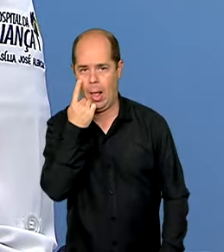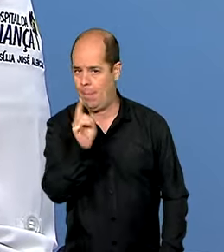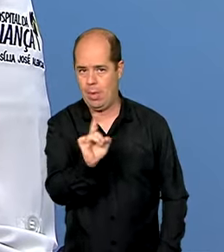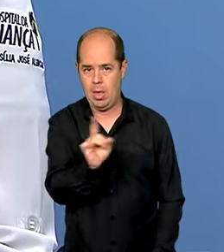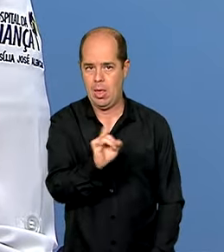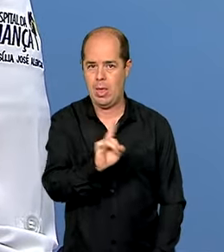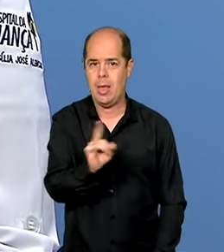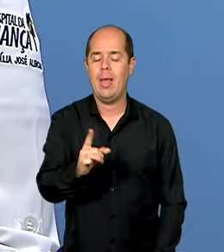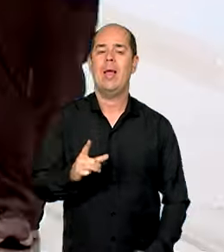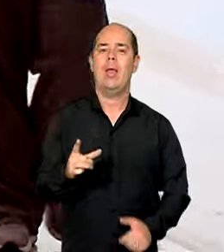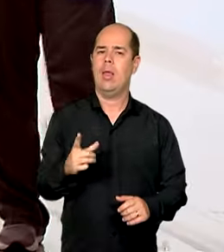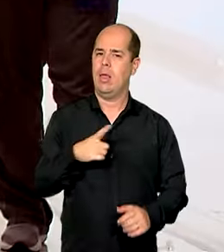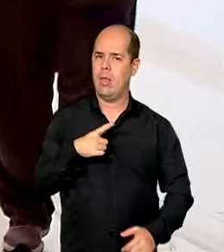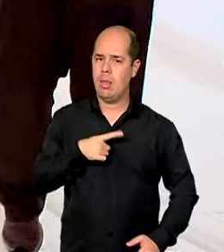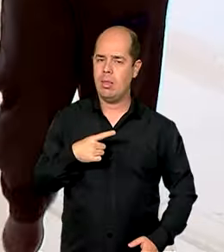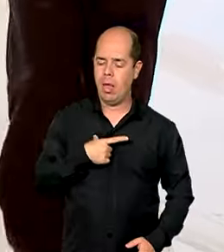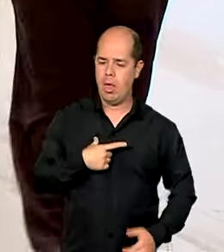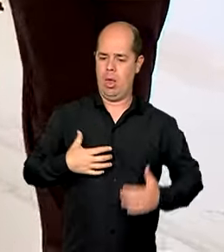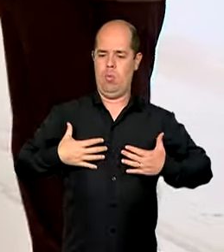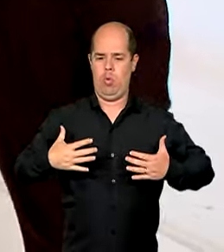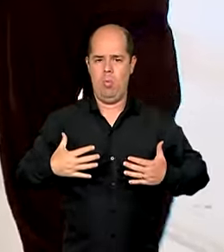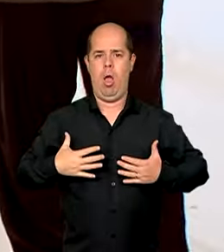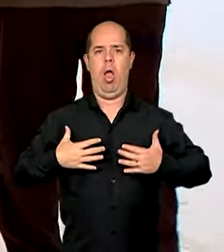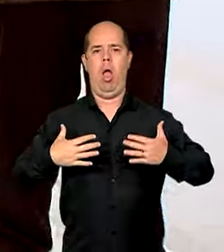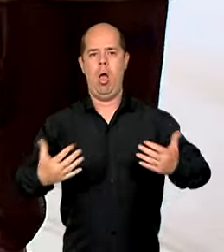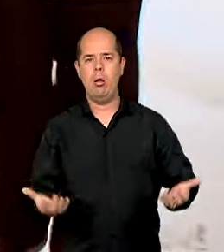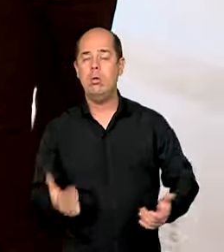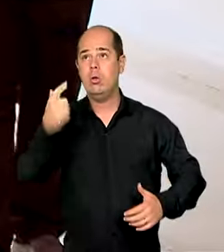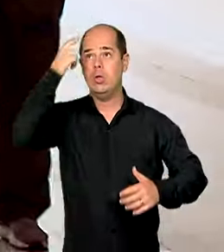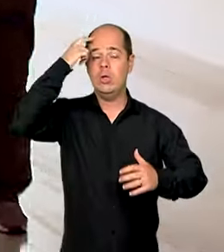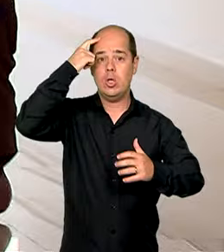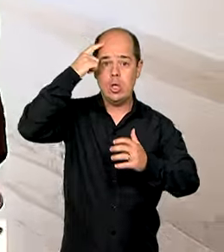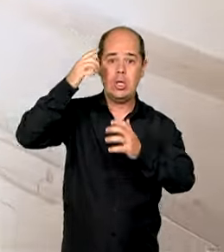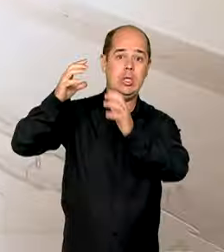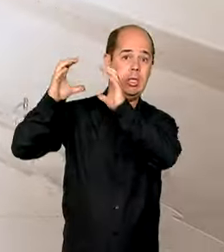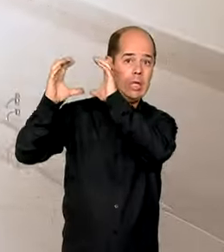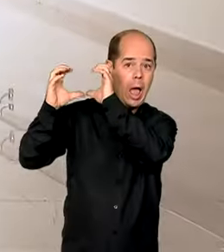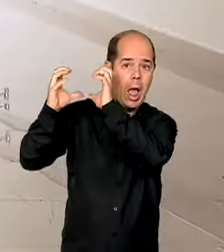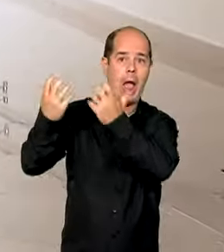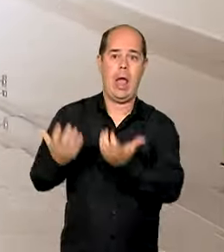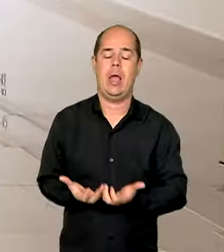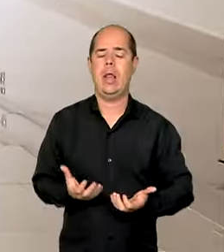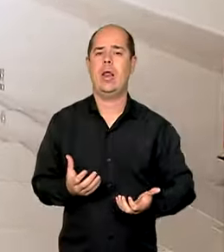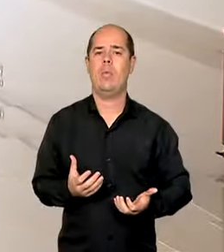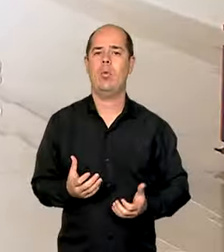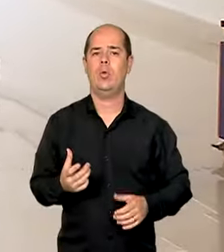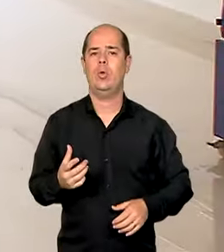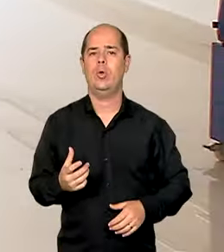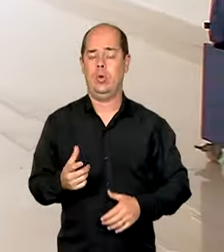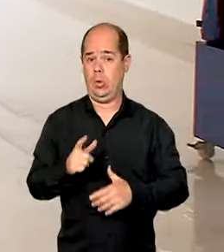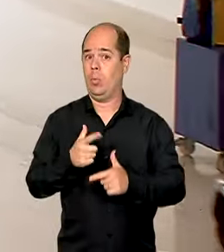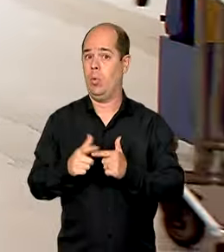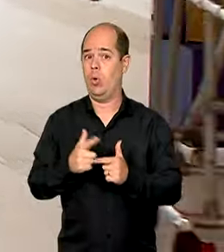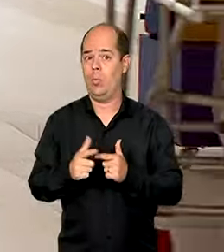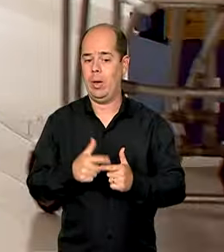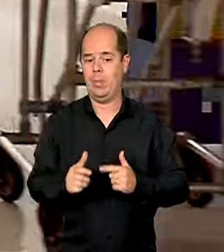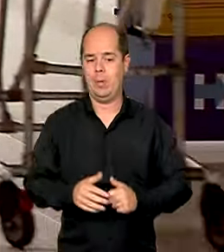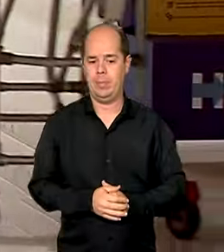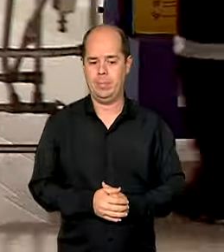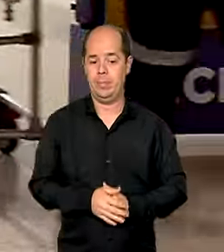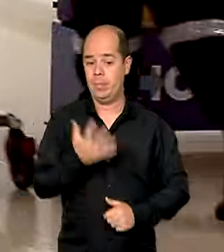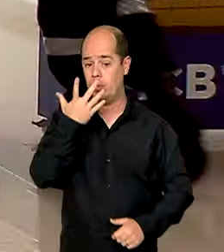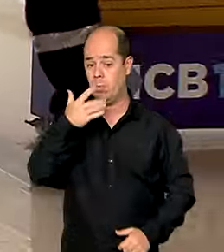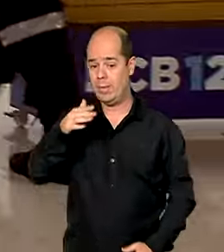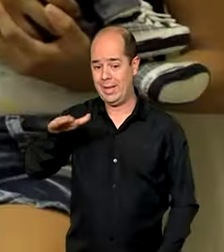né? Pulmão, cérebro. Segundo a área médica, as crianças diagnosticadas são 400 vezes mais vulneráveis